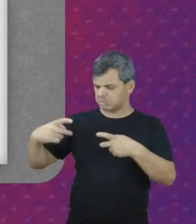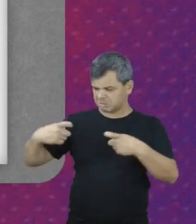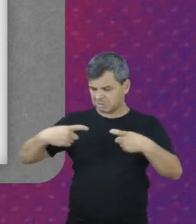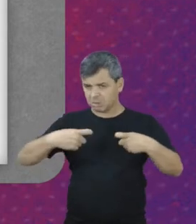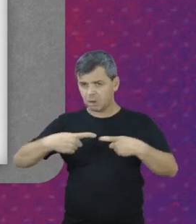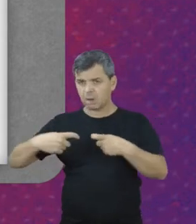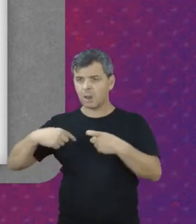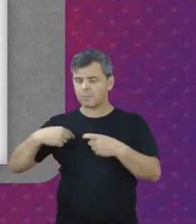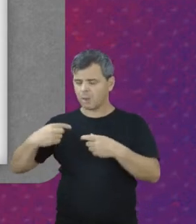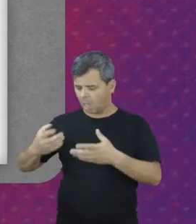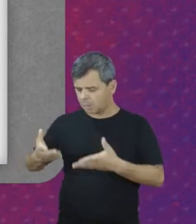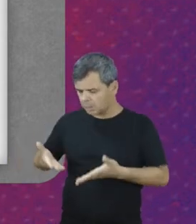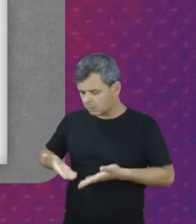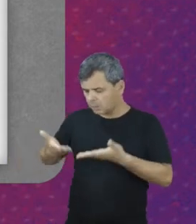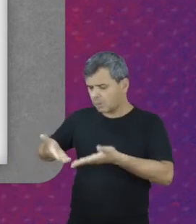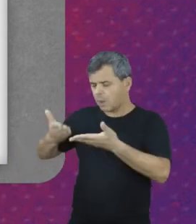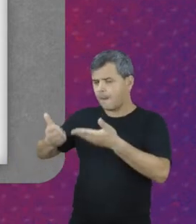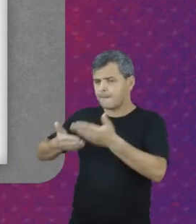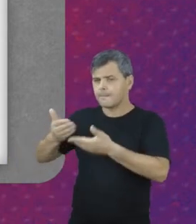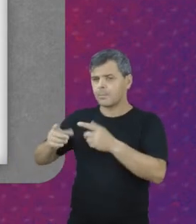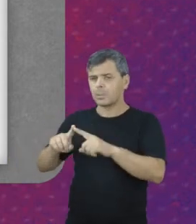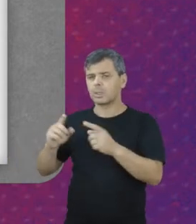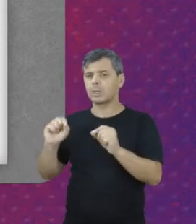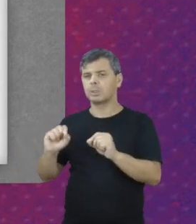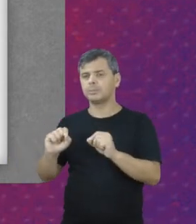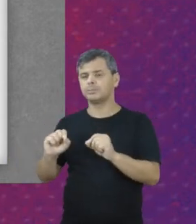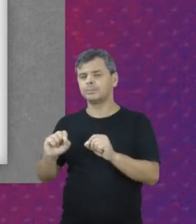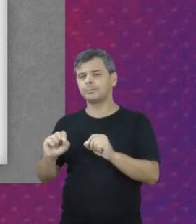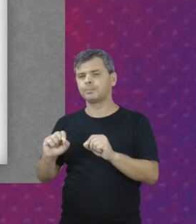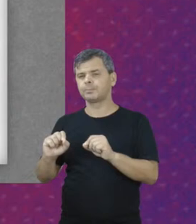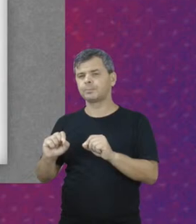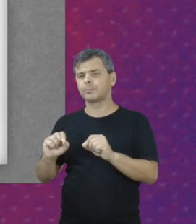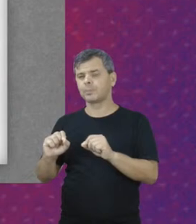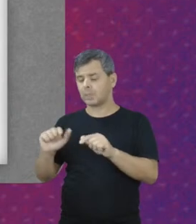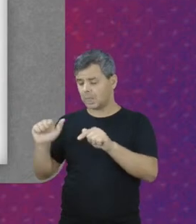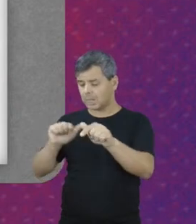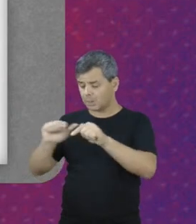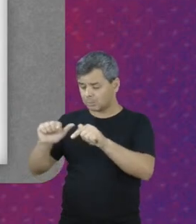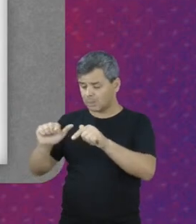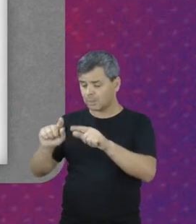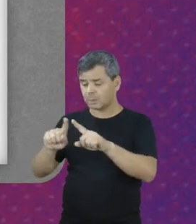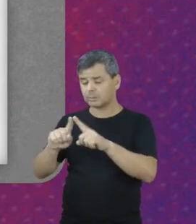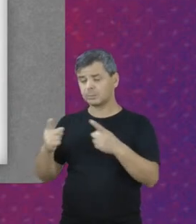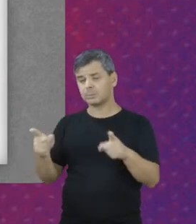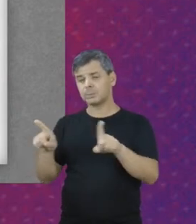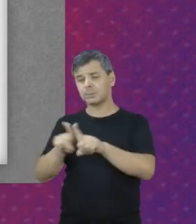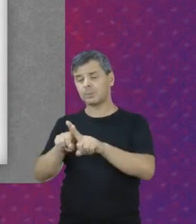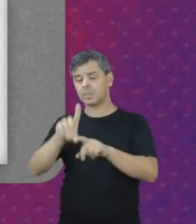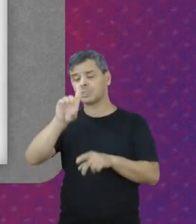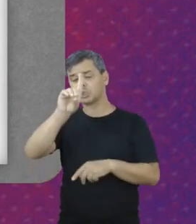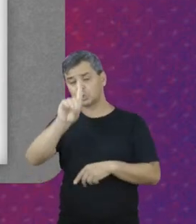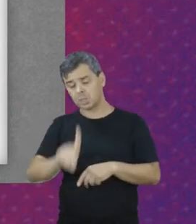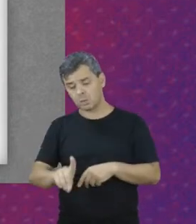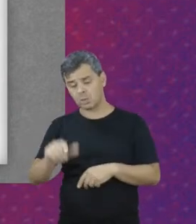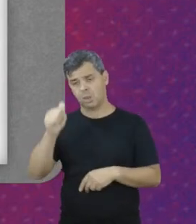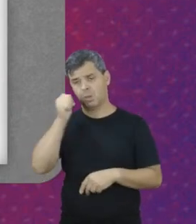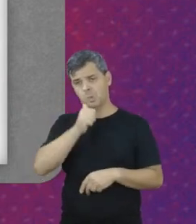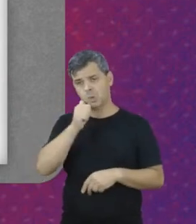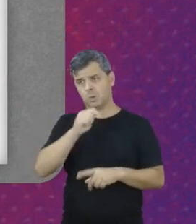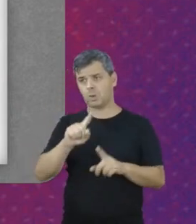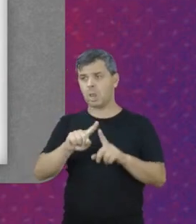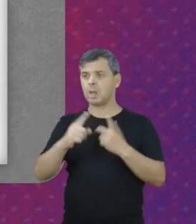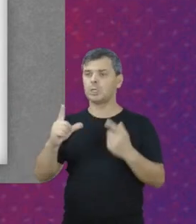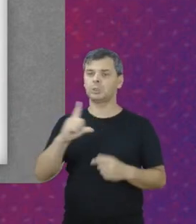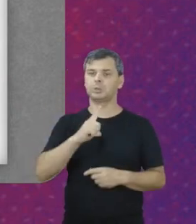elas alavancavam esses movimentos que eram é, trabalhistas, mas também pelos direitos das mulheres, para que